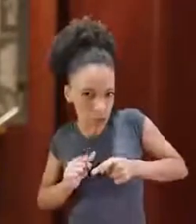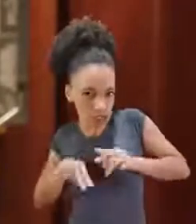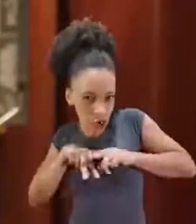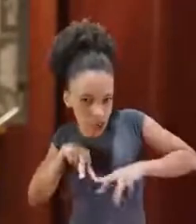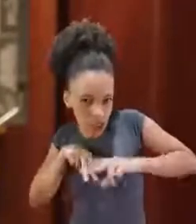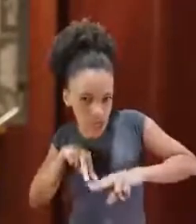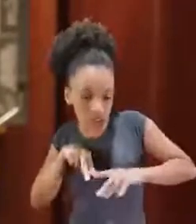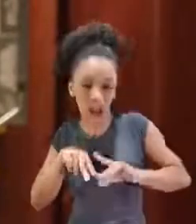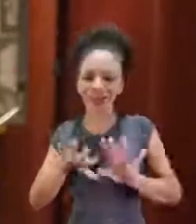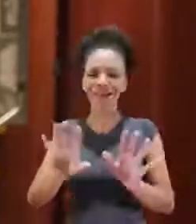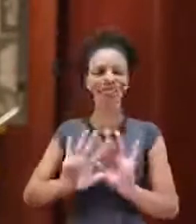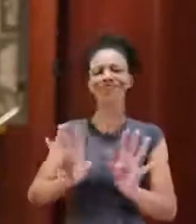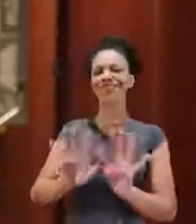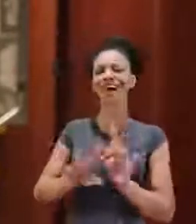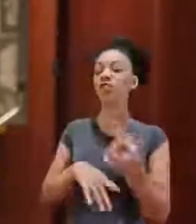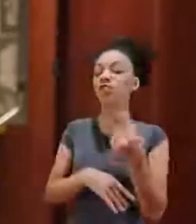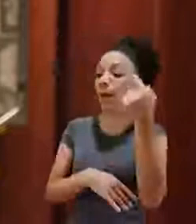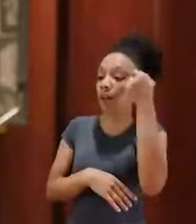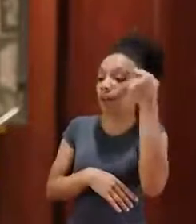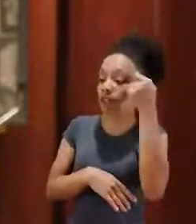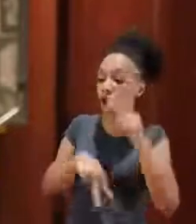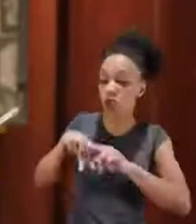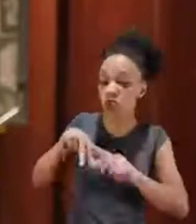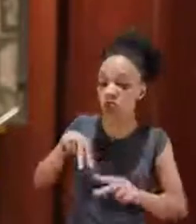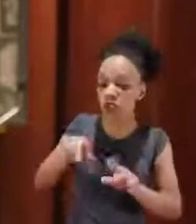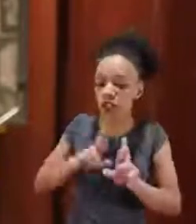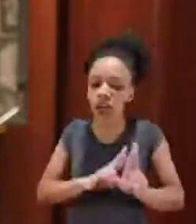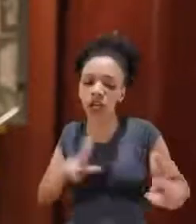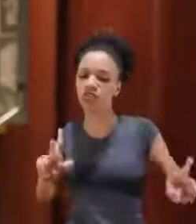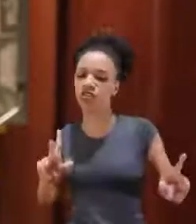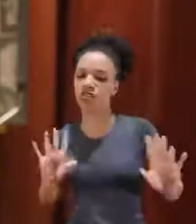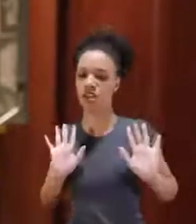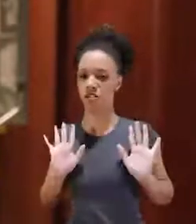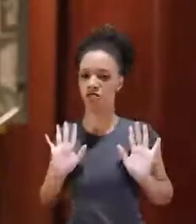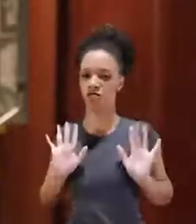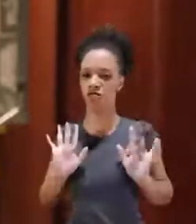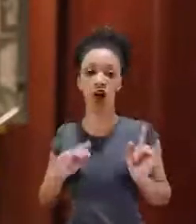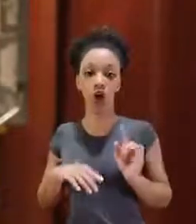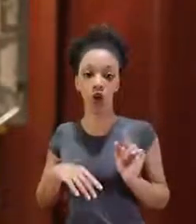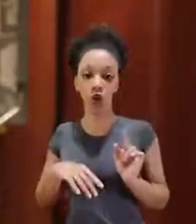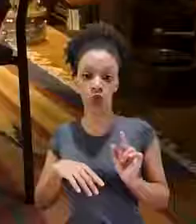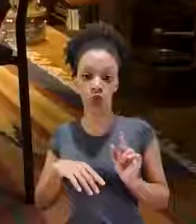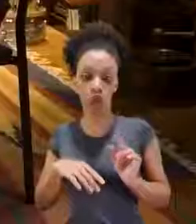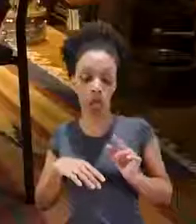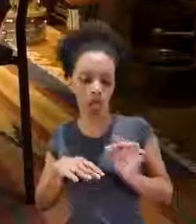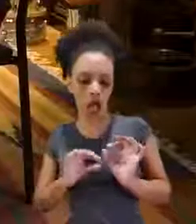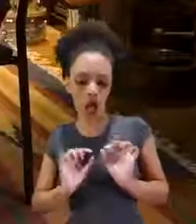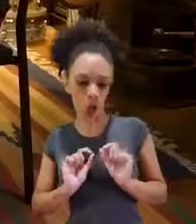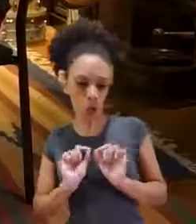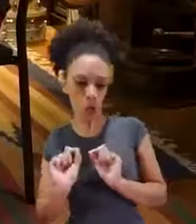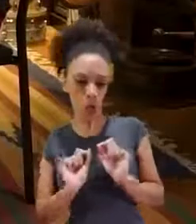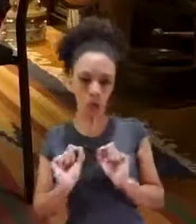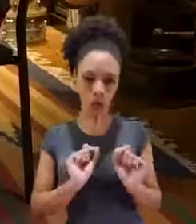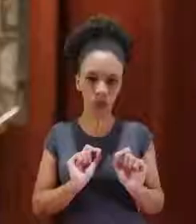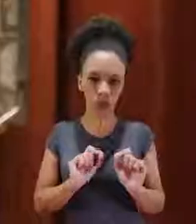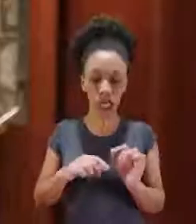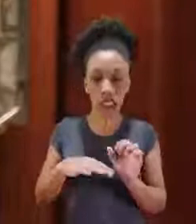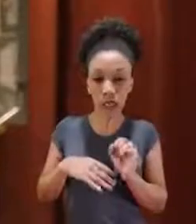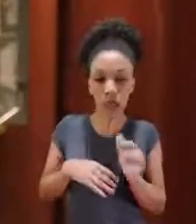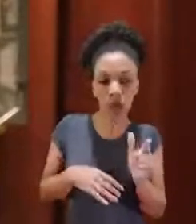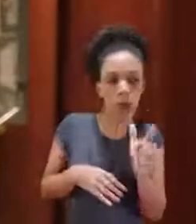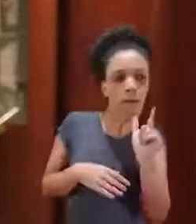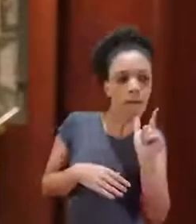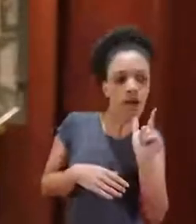porque a alma o pensamento o gênero não tá em um órgão genital né então se eu tenho